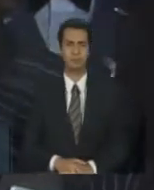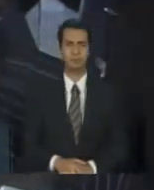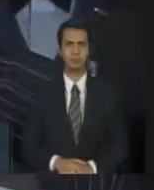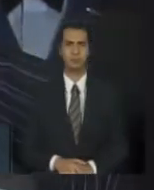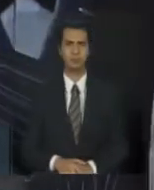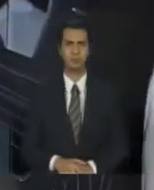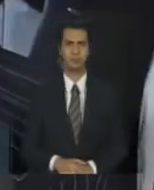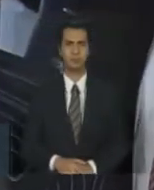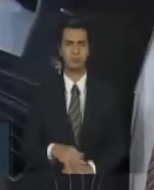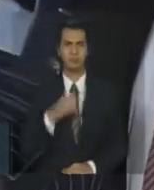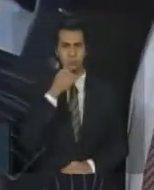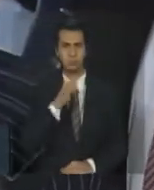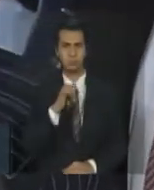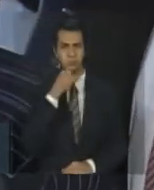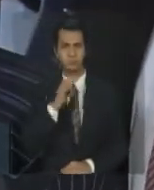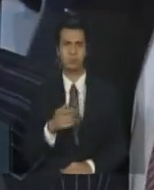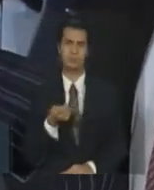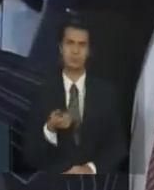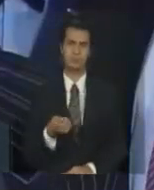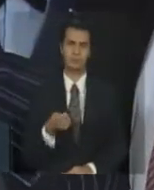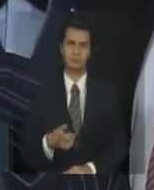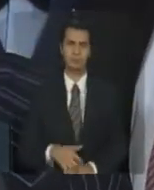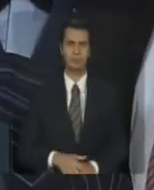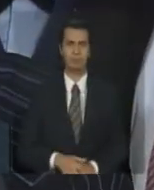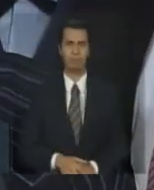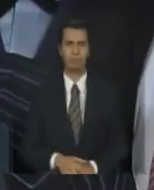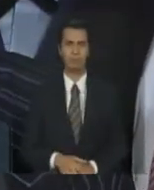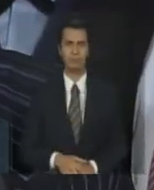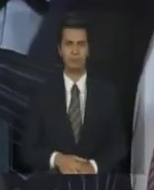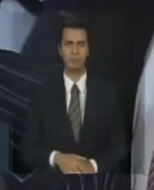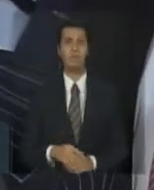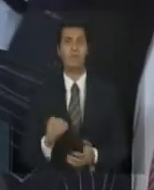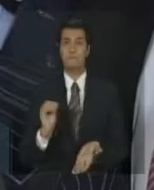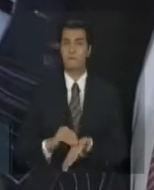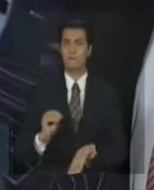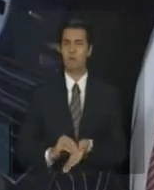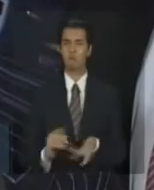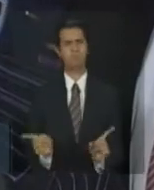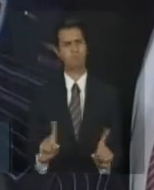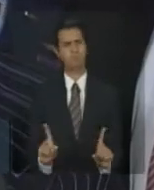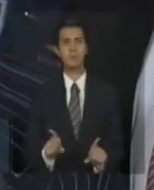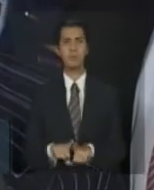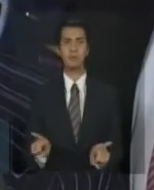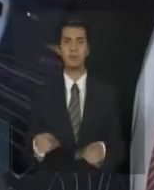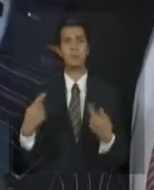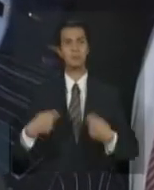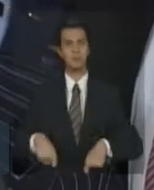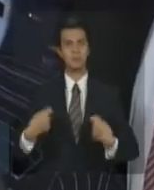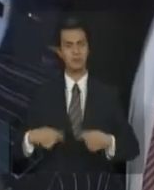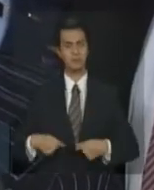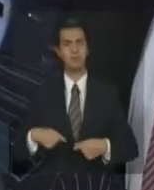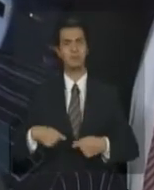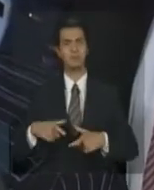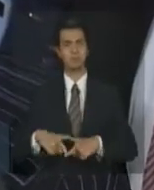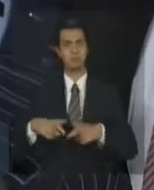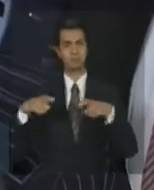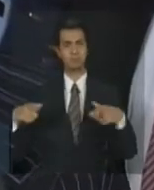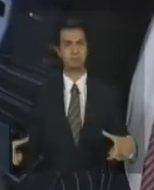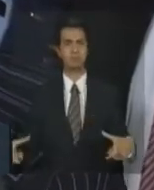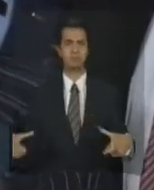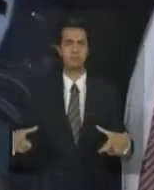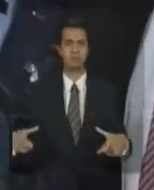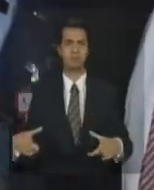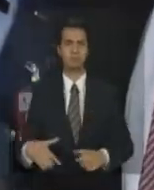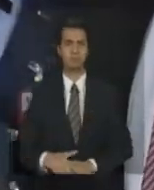muito apertado. Não que esteja a menos, mas eles precisam de ter